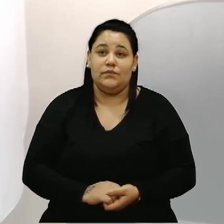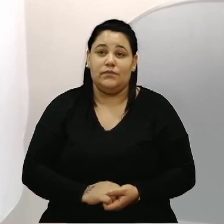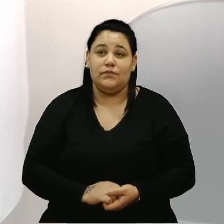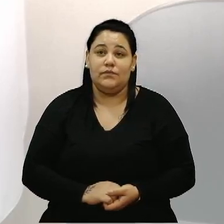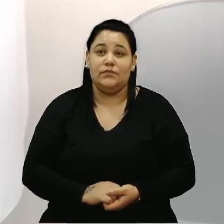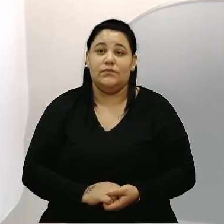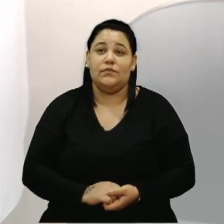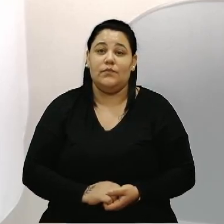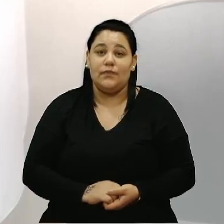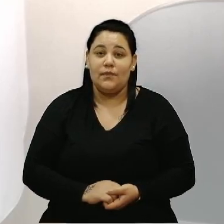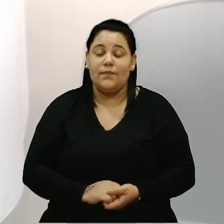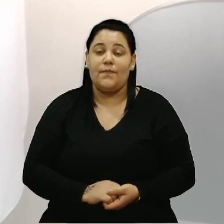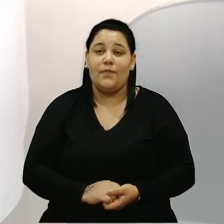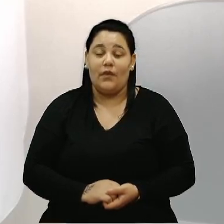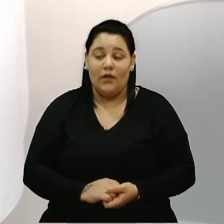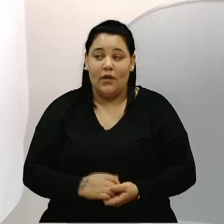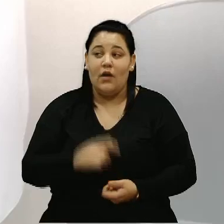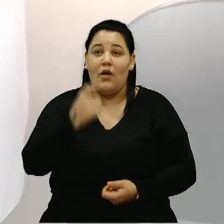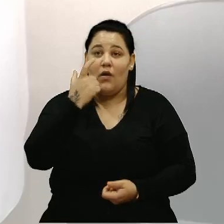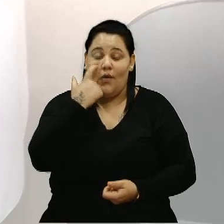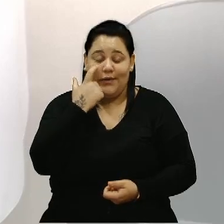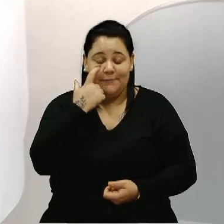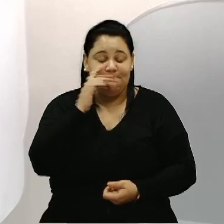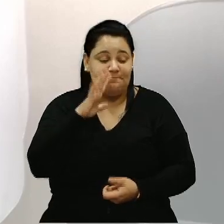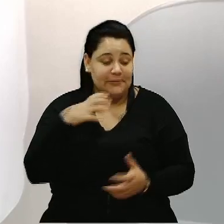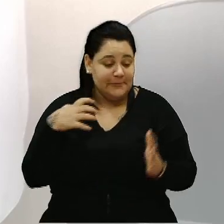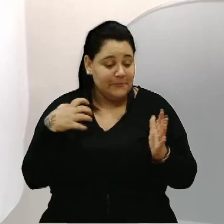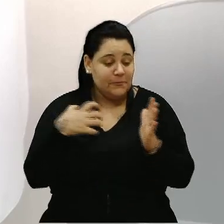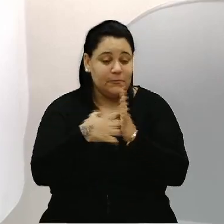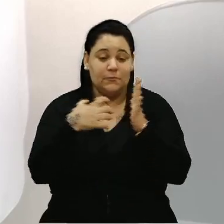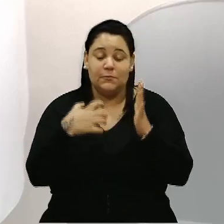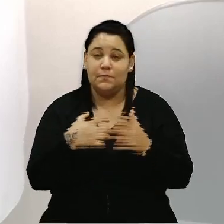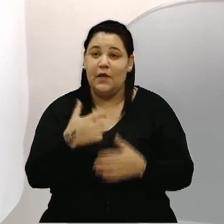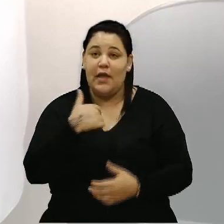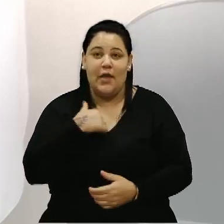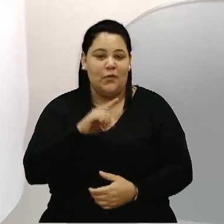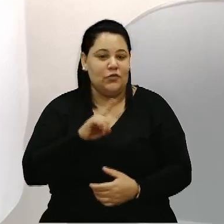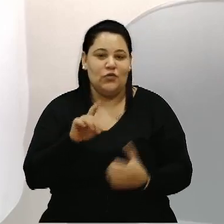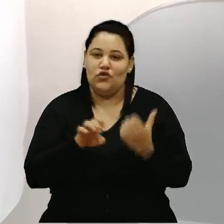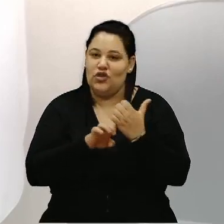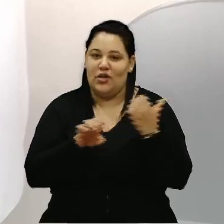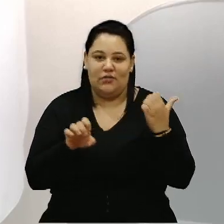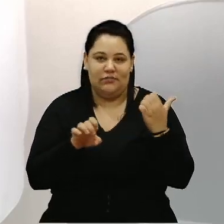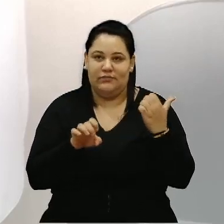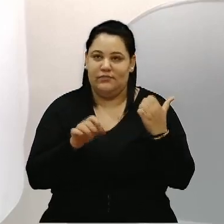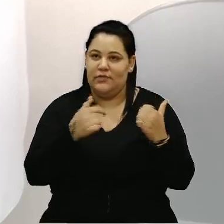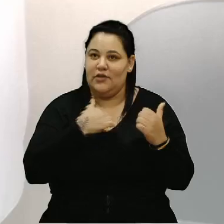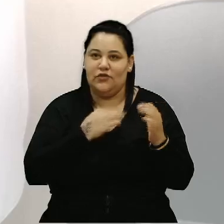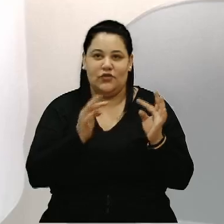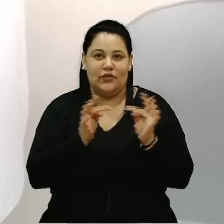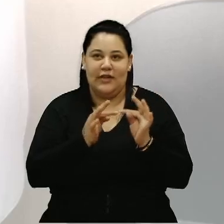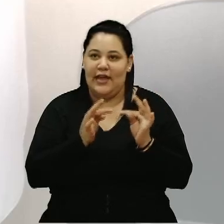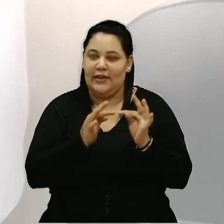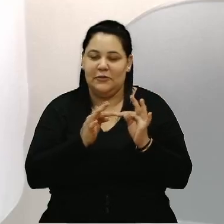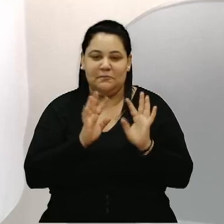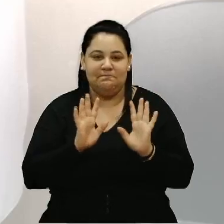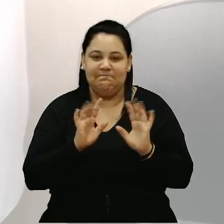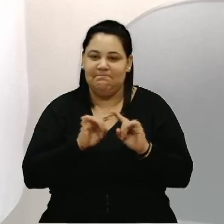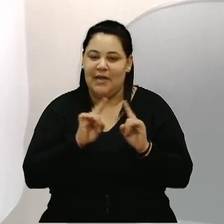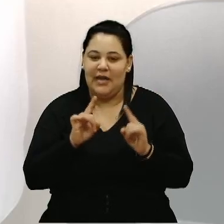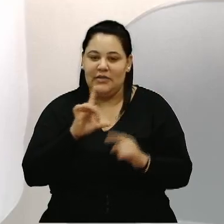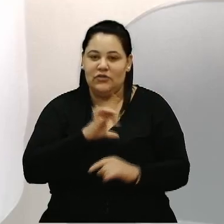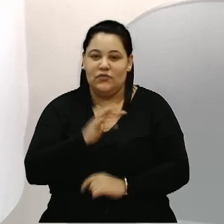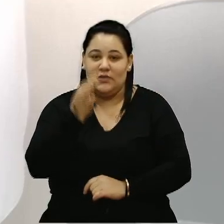Olha, é tragédia anunciada. Eu não sou engenheiro, não sou técnico, mas estive ali conversando com